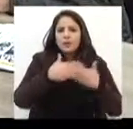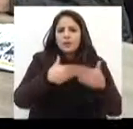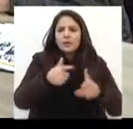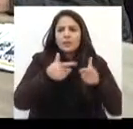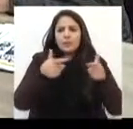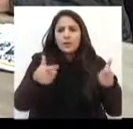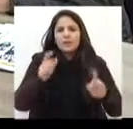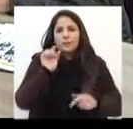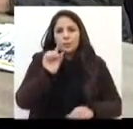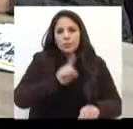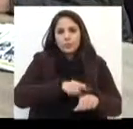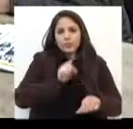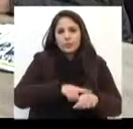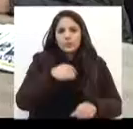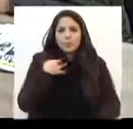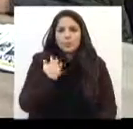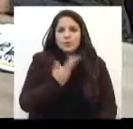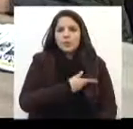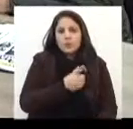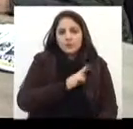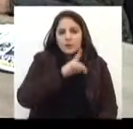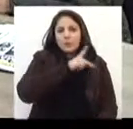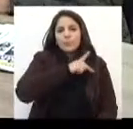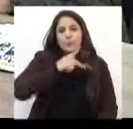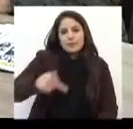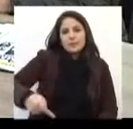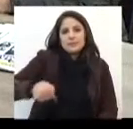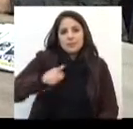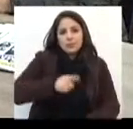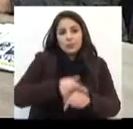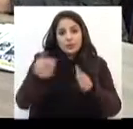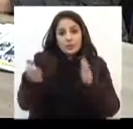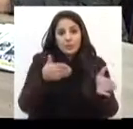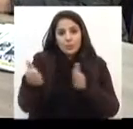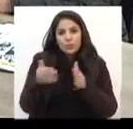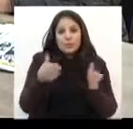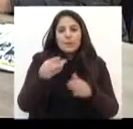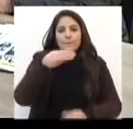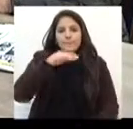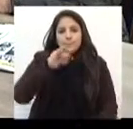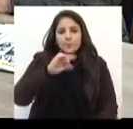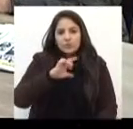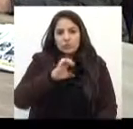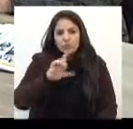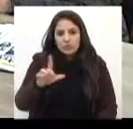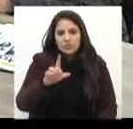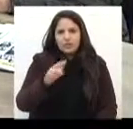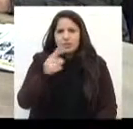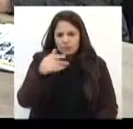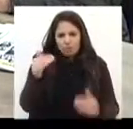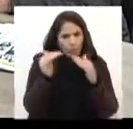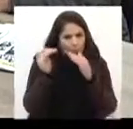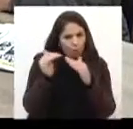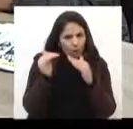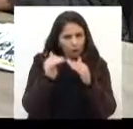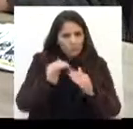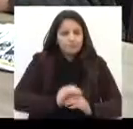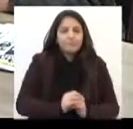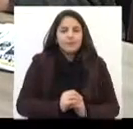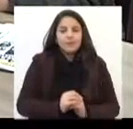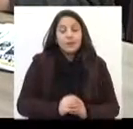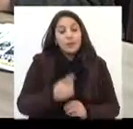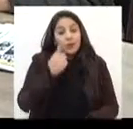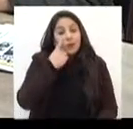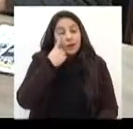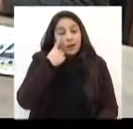pouco tempo aí que temos o presidente interinamente, Michel Temer. O senhor concorda com isso?